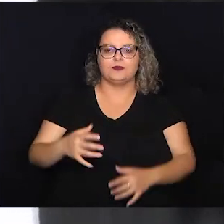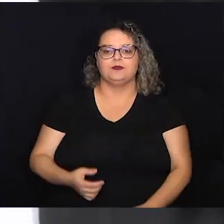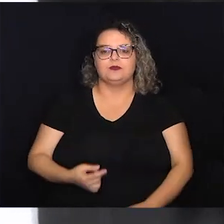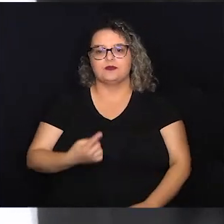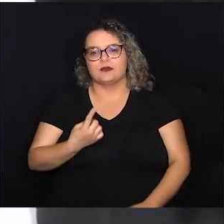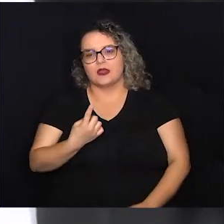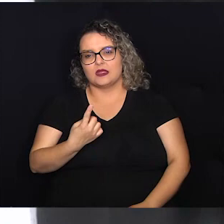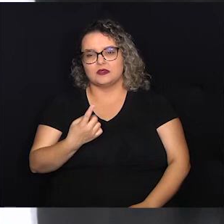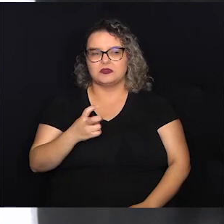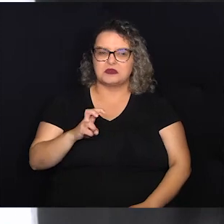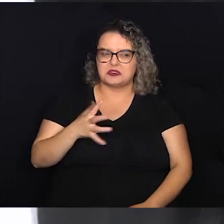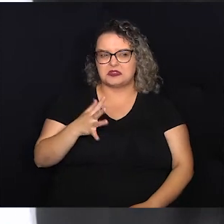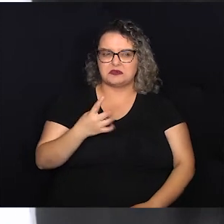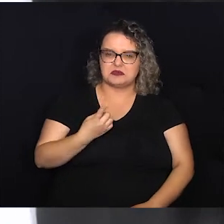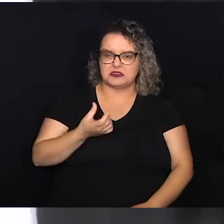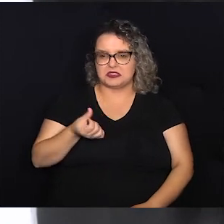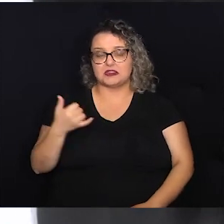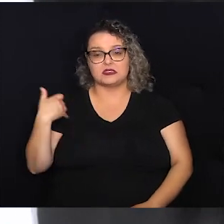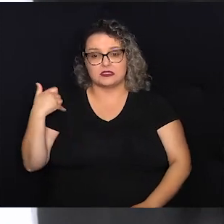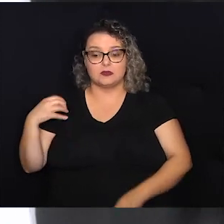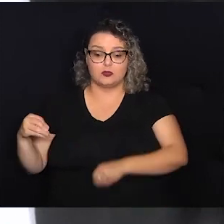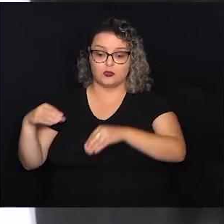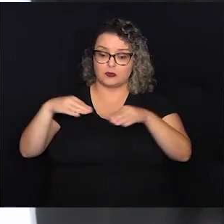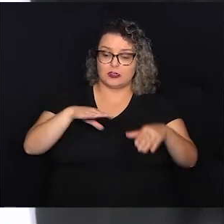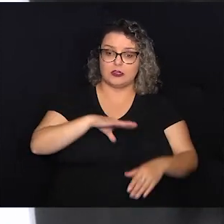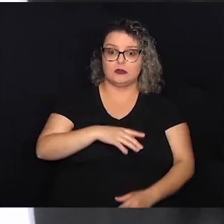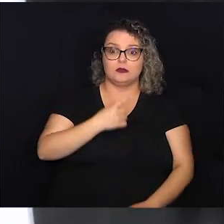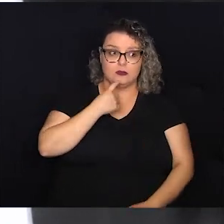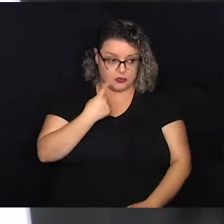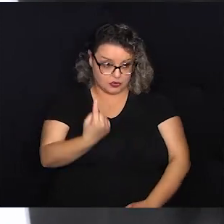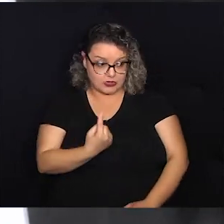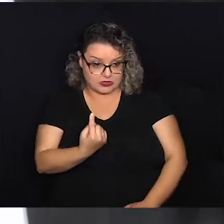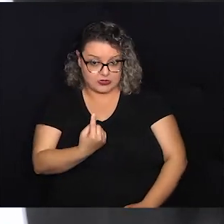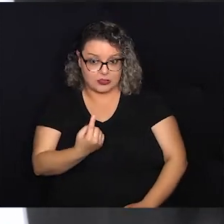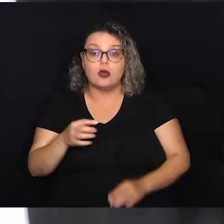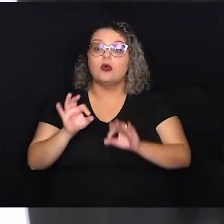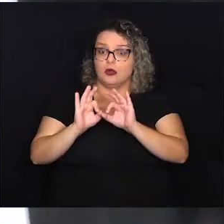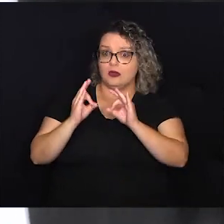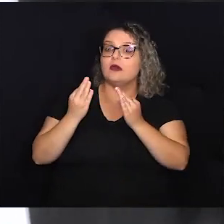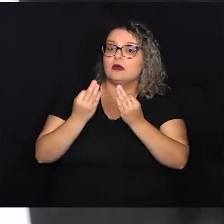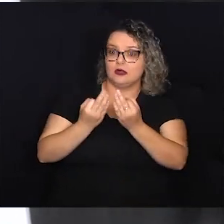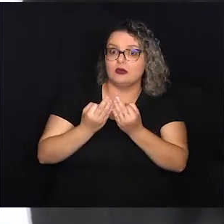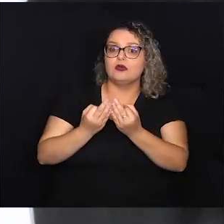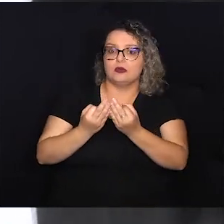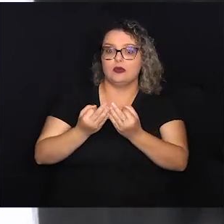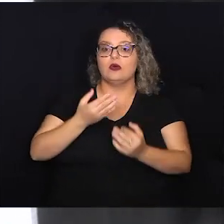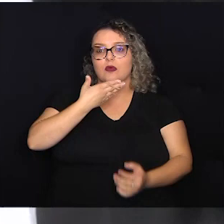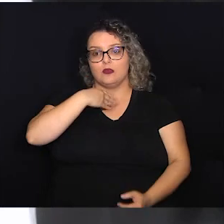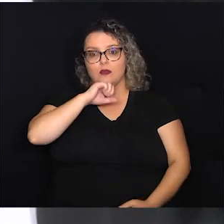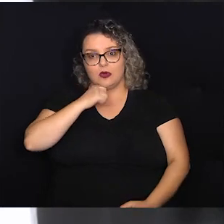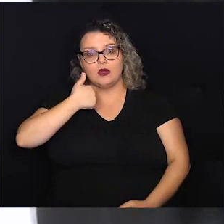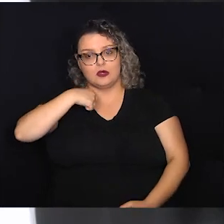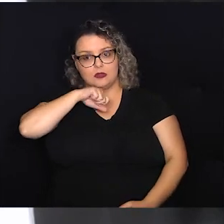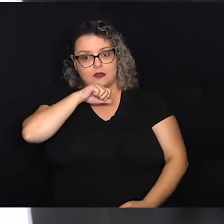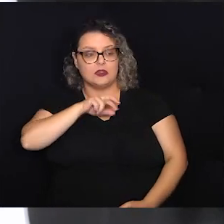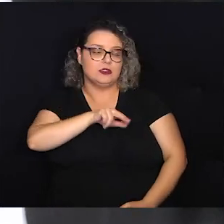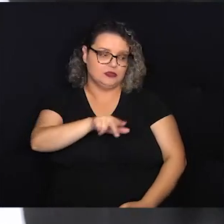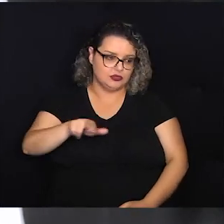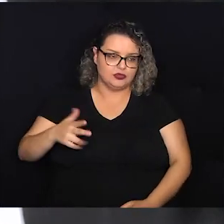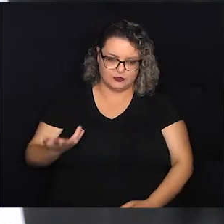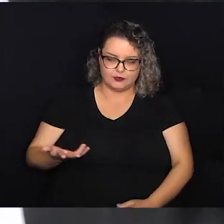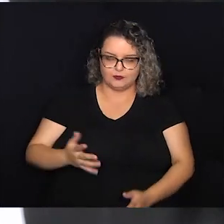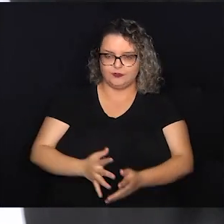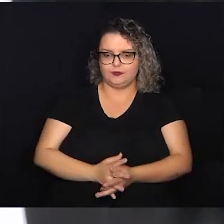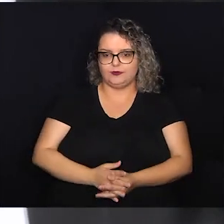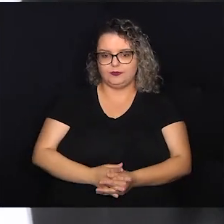estados. Aos 15 para 16 anos vim para Campinas. Sozinho? Com a família. Ah, com a família. Com os meus